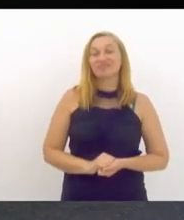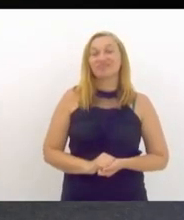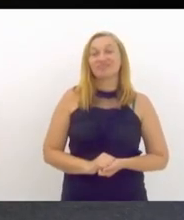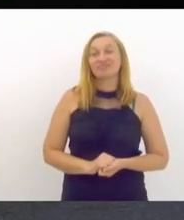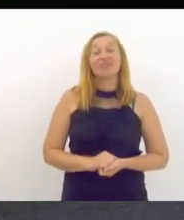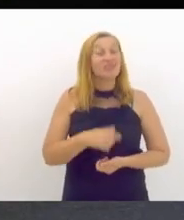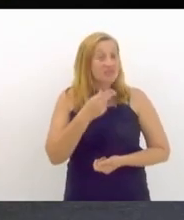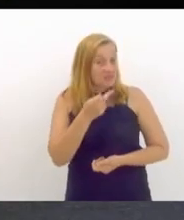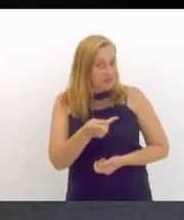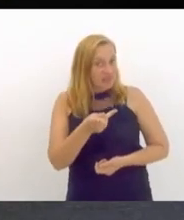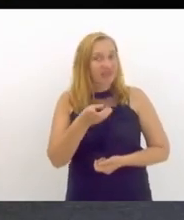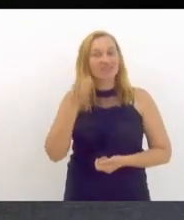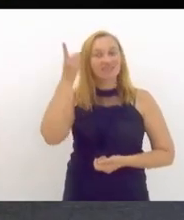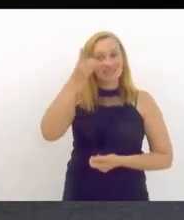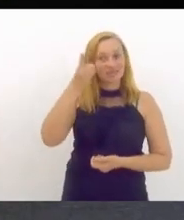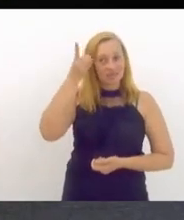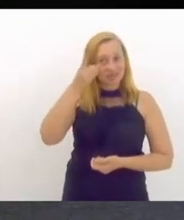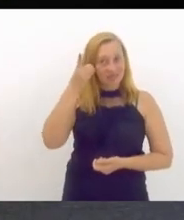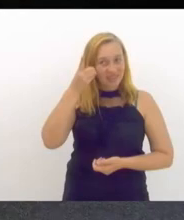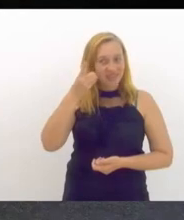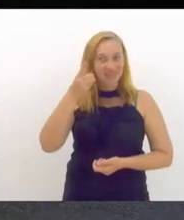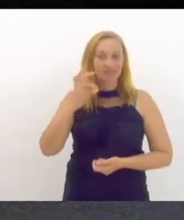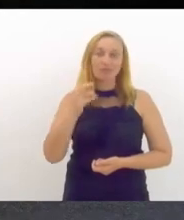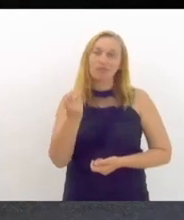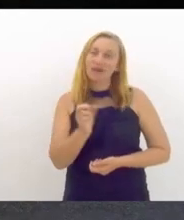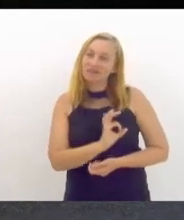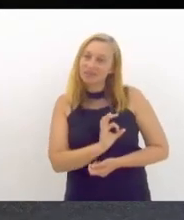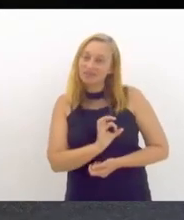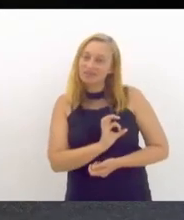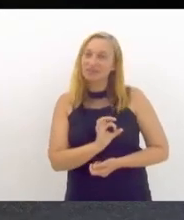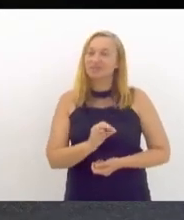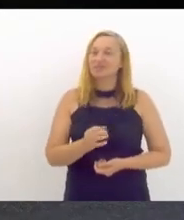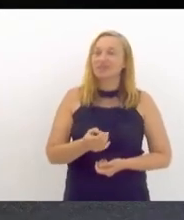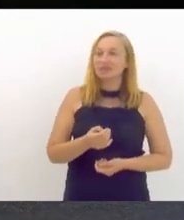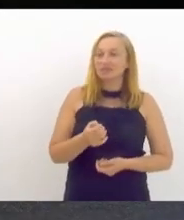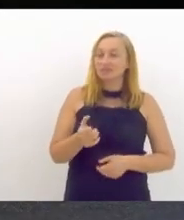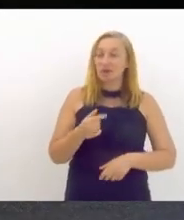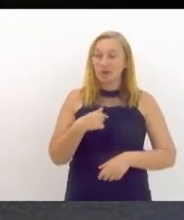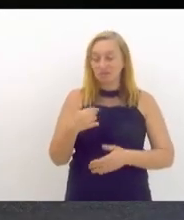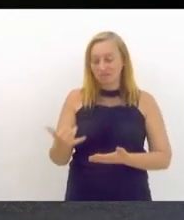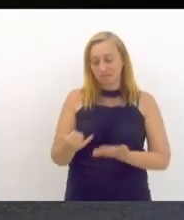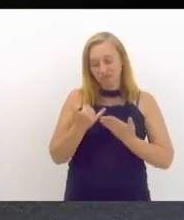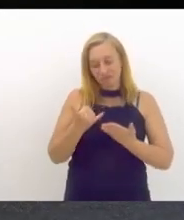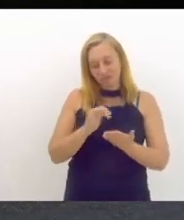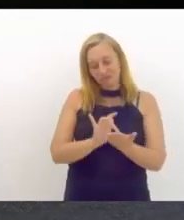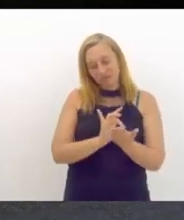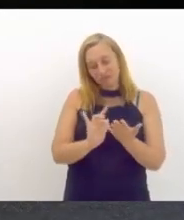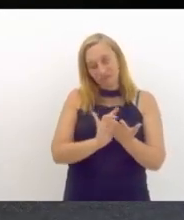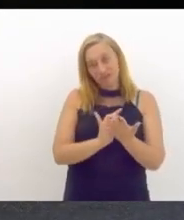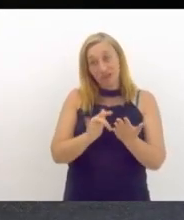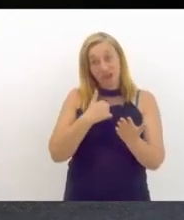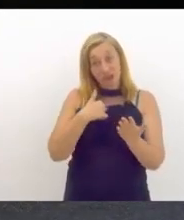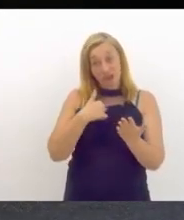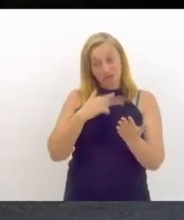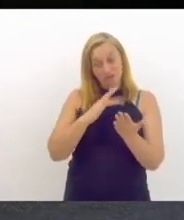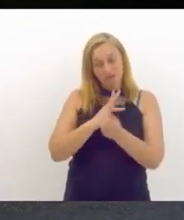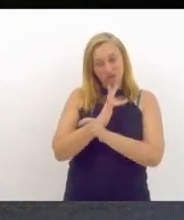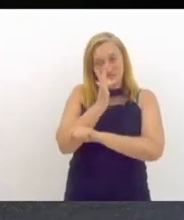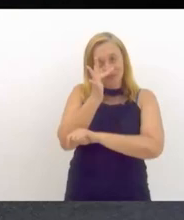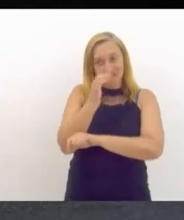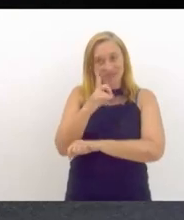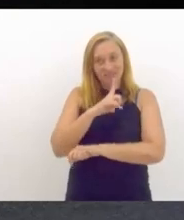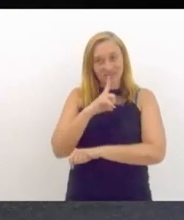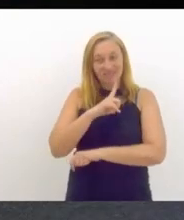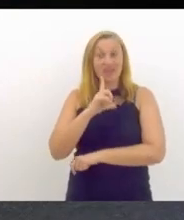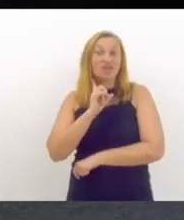E dizer à deputada Marta Rocha que, até ainda há pouco, por isso estou com o telefone na mão, eu tinha esperança que